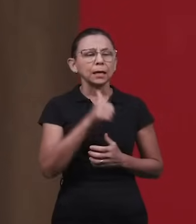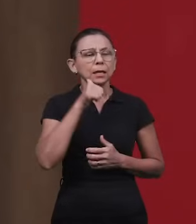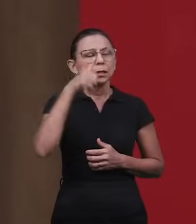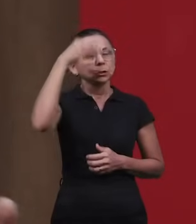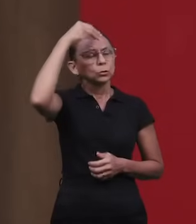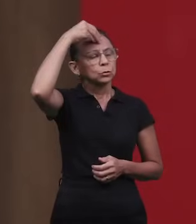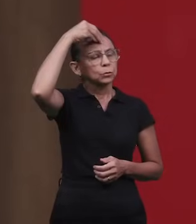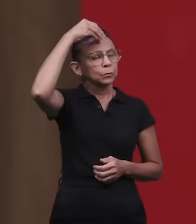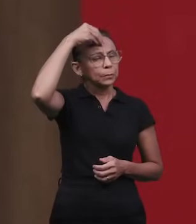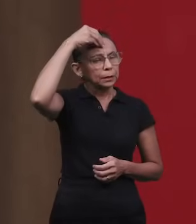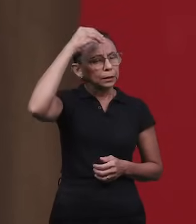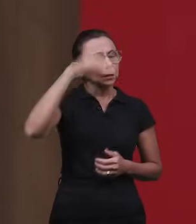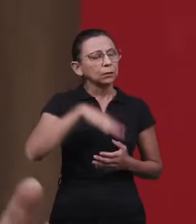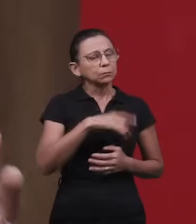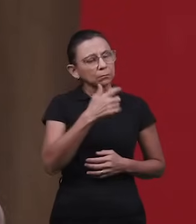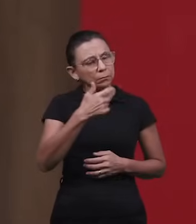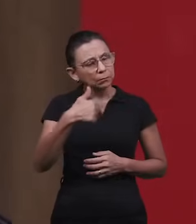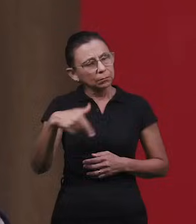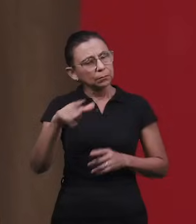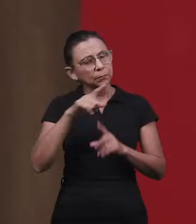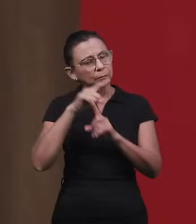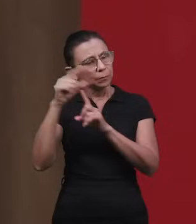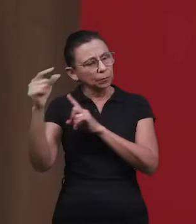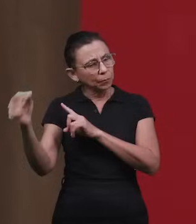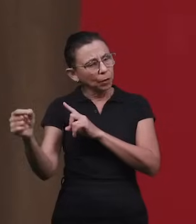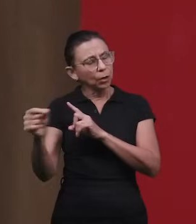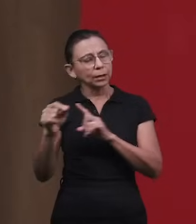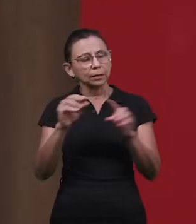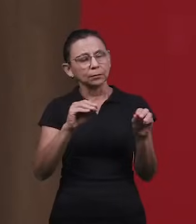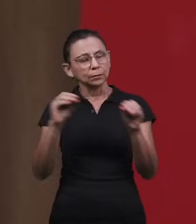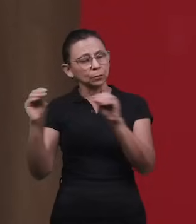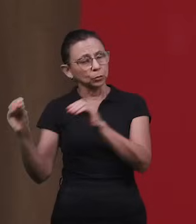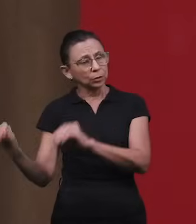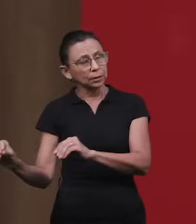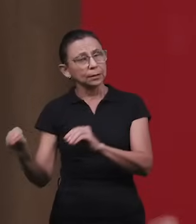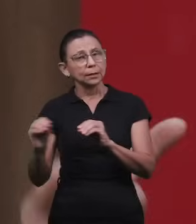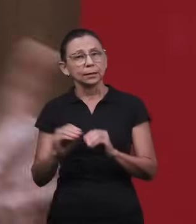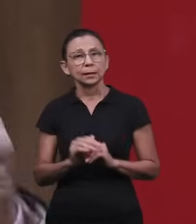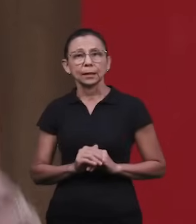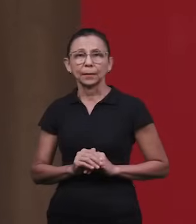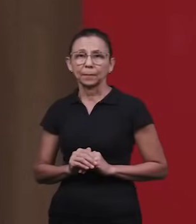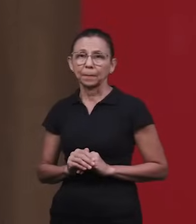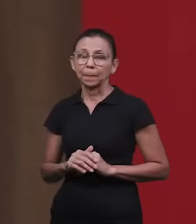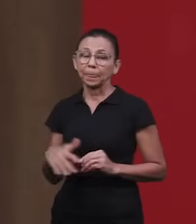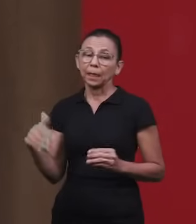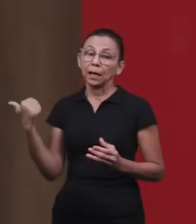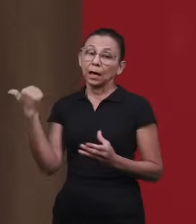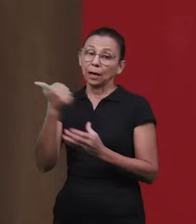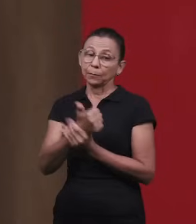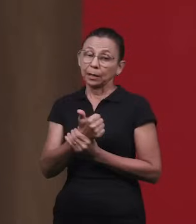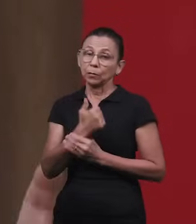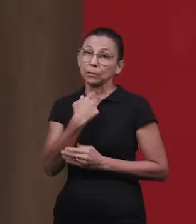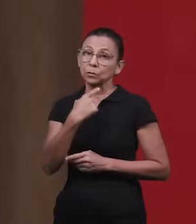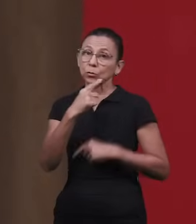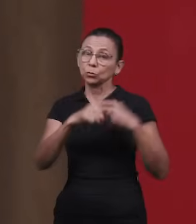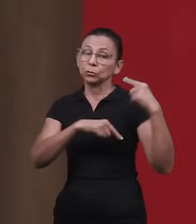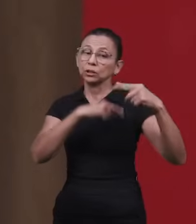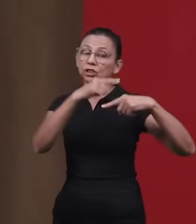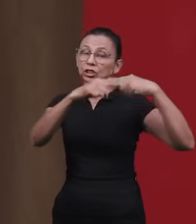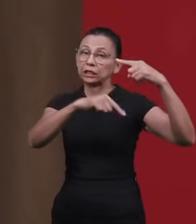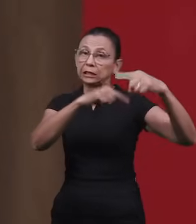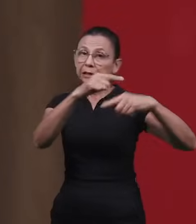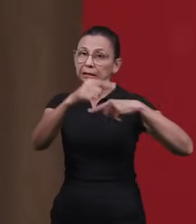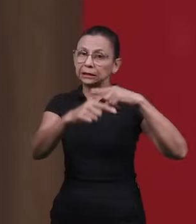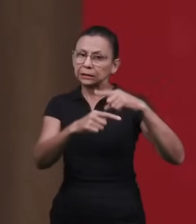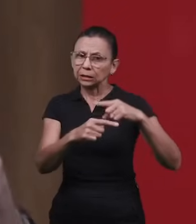sobrinho dele, levou o grupo dele e diz o seguinte, através de ti serão benditas todas as famílias da terra. Então já havia uma